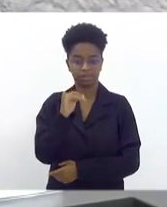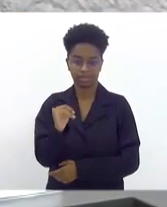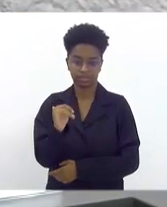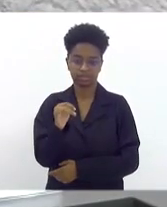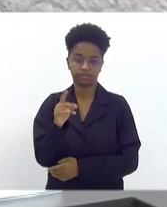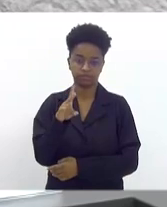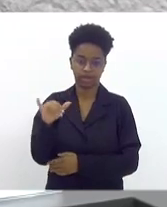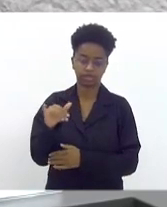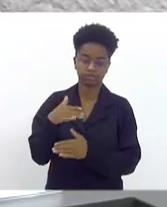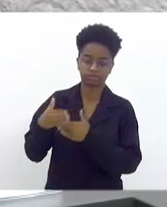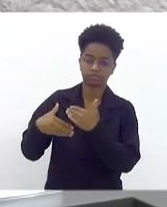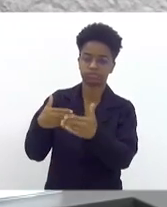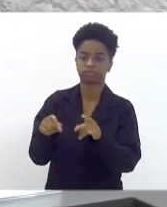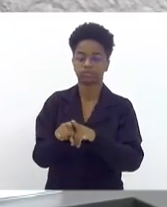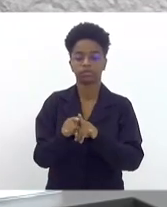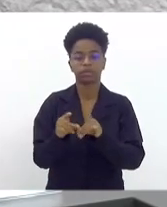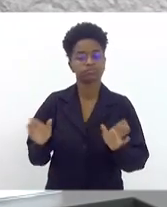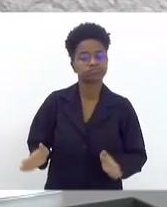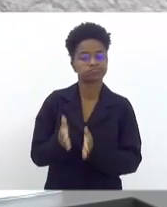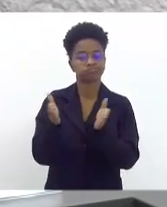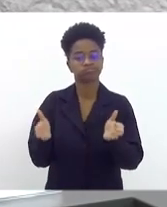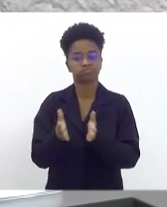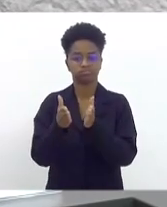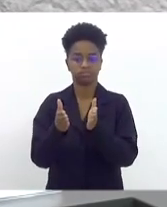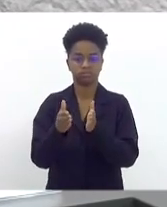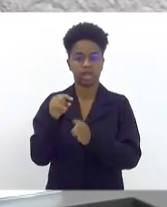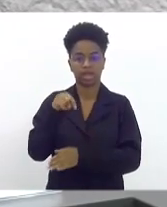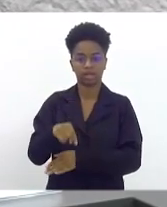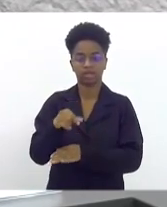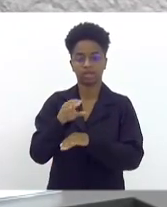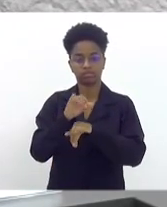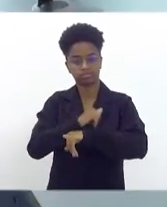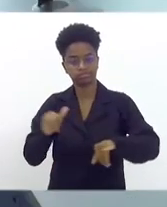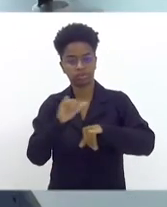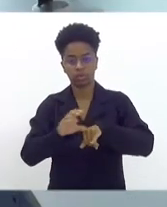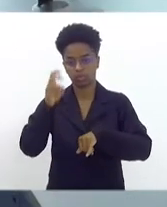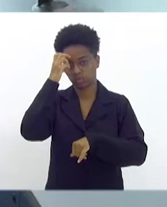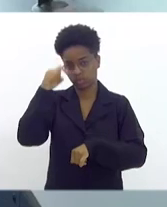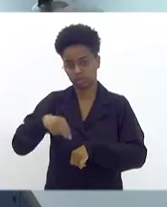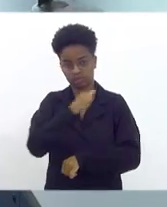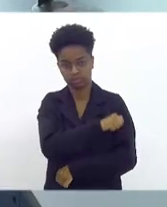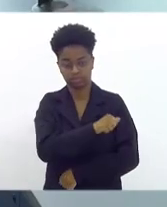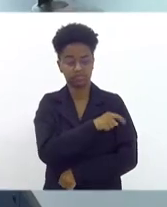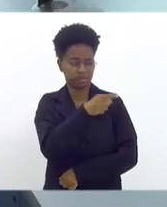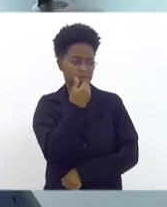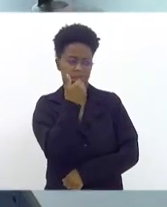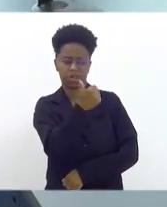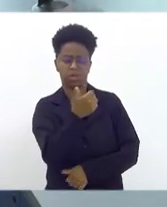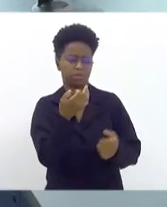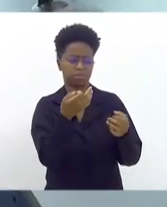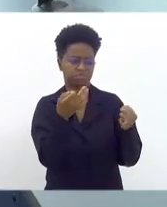vai avançar e vai promover, difundir a cultura no Estado do Rio de Janeiro. Ninguém melhor que Vossa Excelência para promover